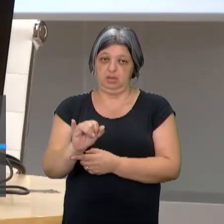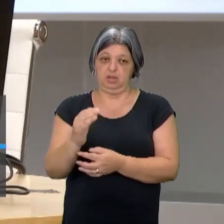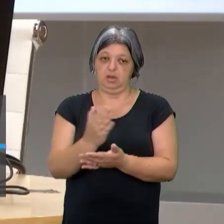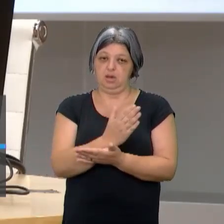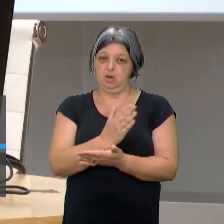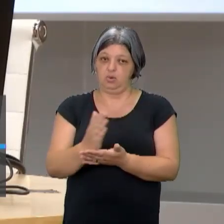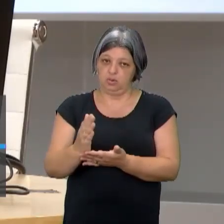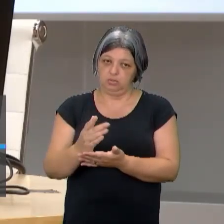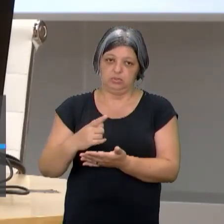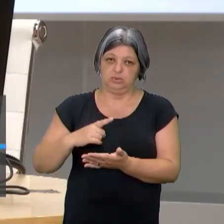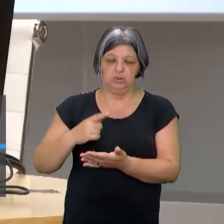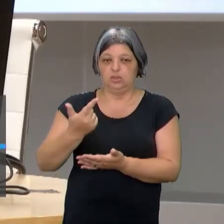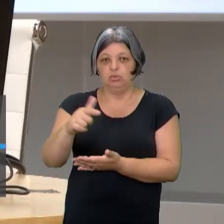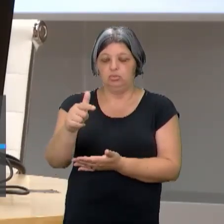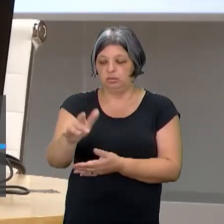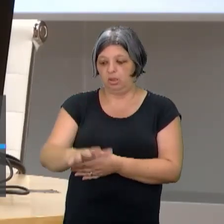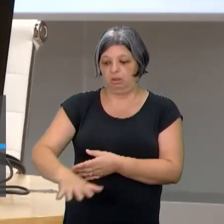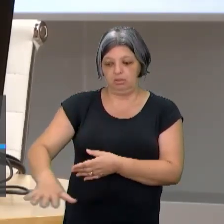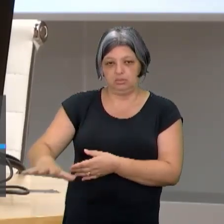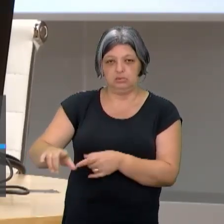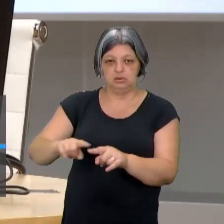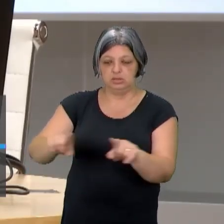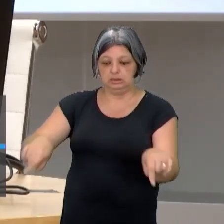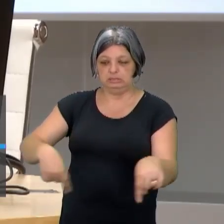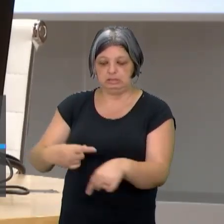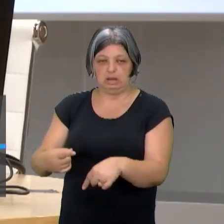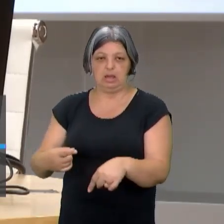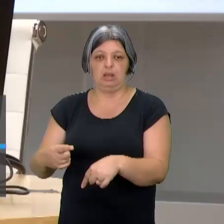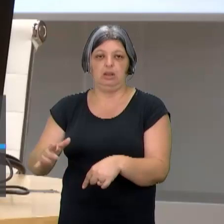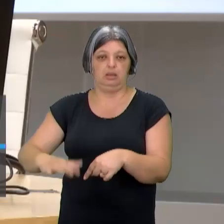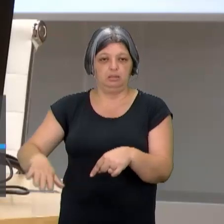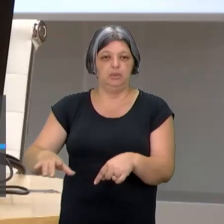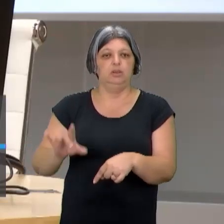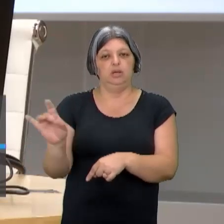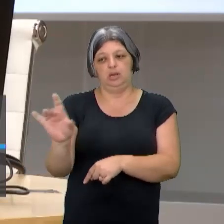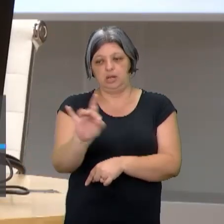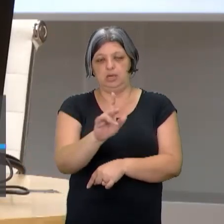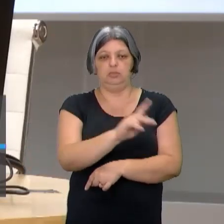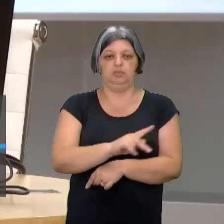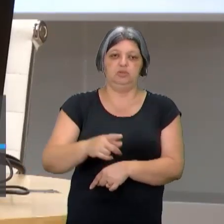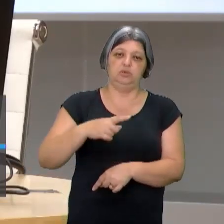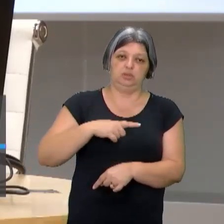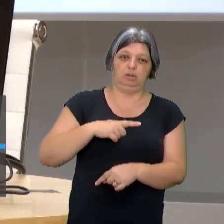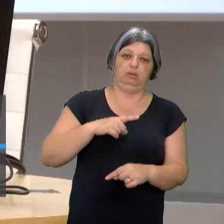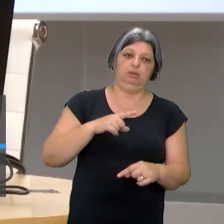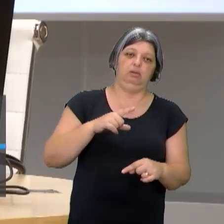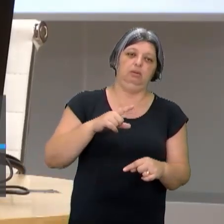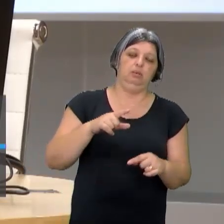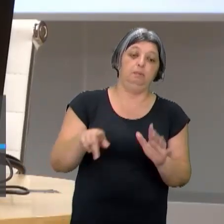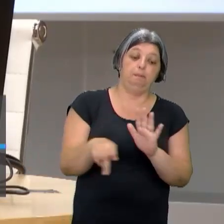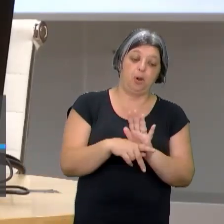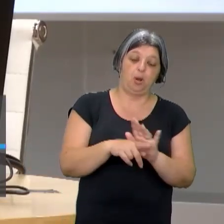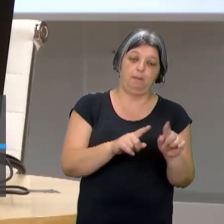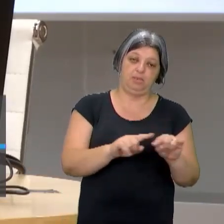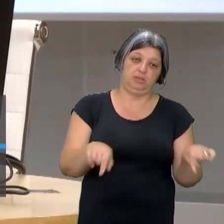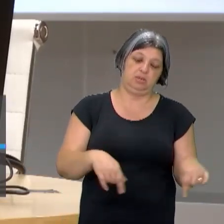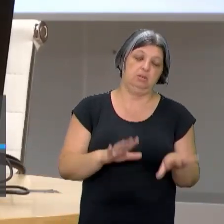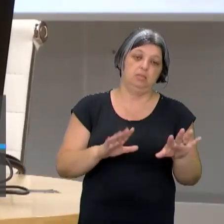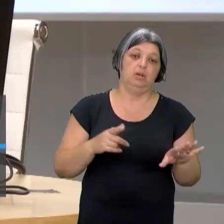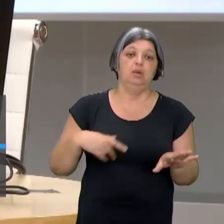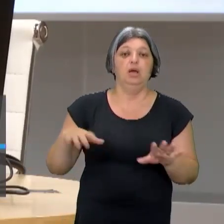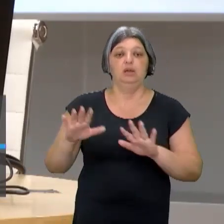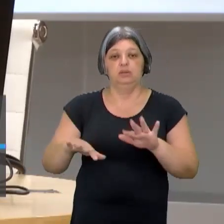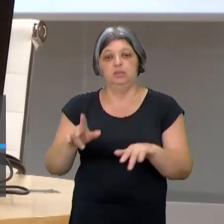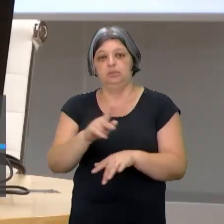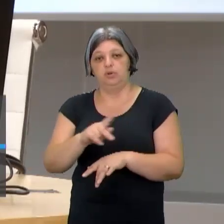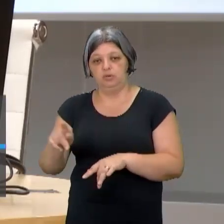têm classe ambiente, né? Algumas têm classe ambiente, então cada professor tem uma sala, e tem algumas que não, que aí é o professor que vai em cada uma sala e